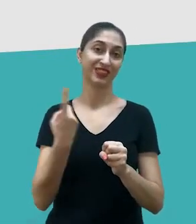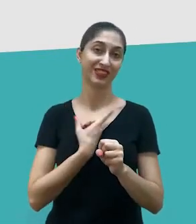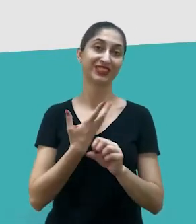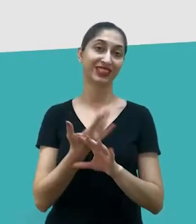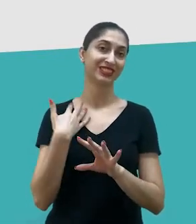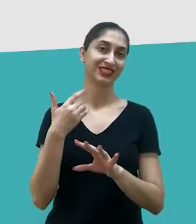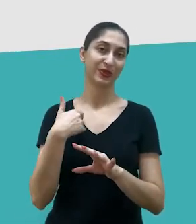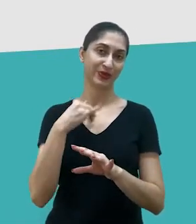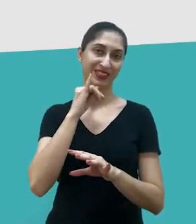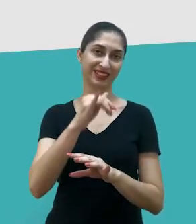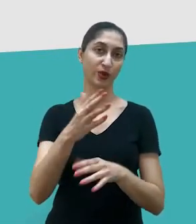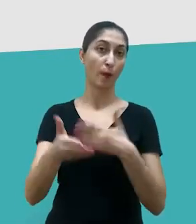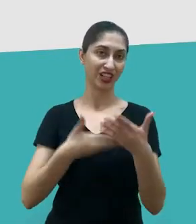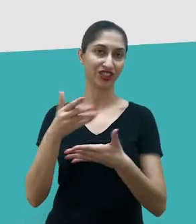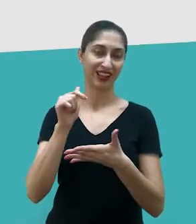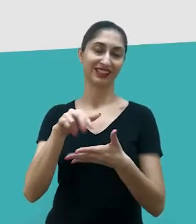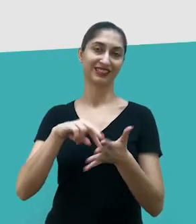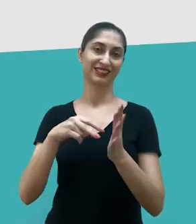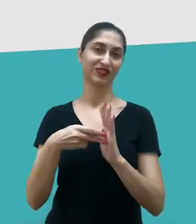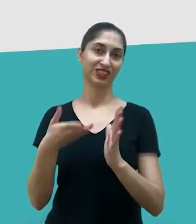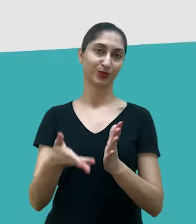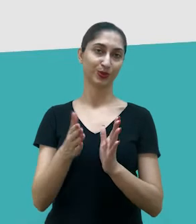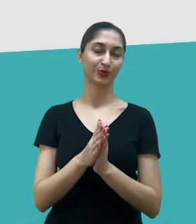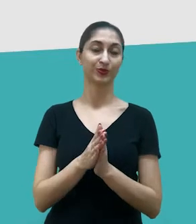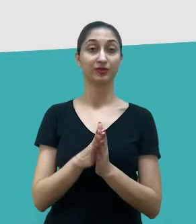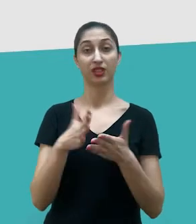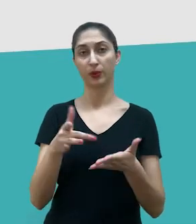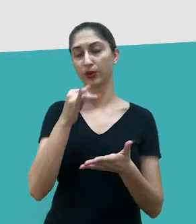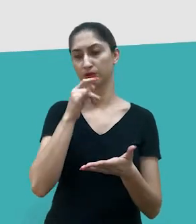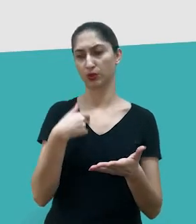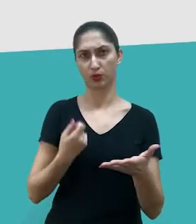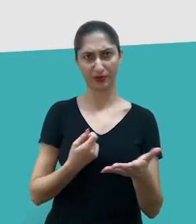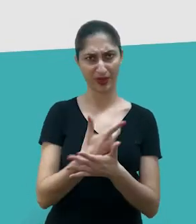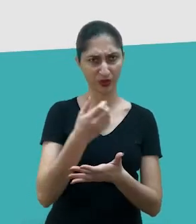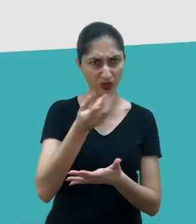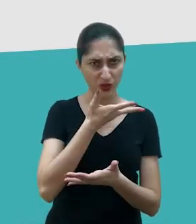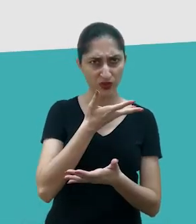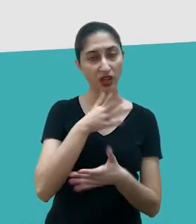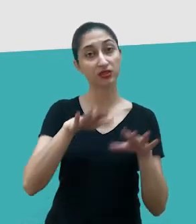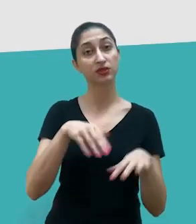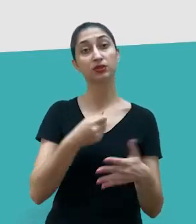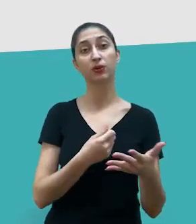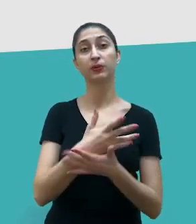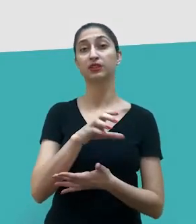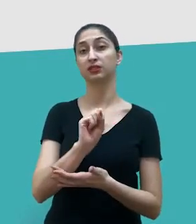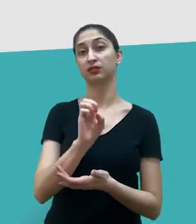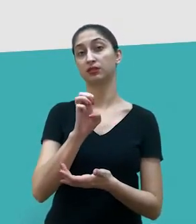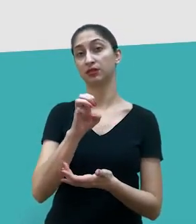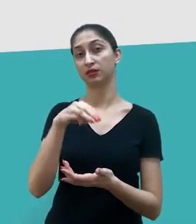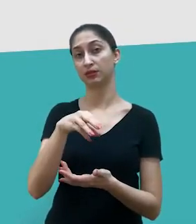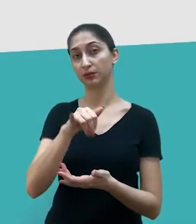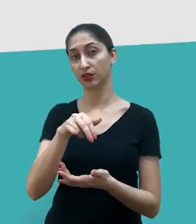falávamos anteriormente. Que tal, ao invés de comprar novinho, comprar um seminovo, começar a prática